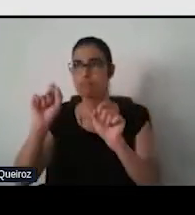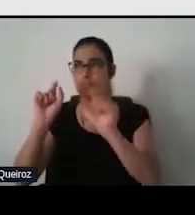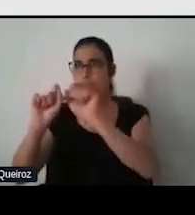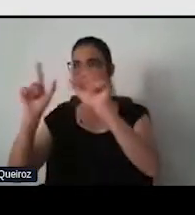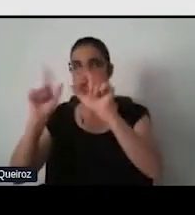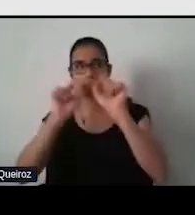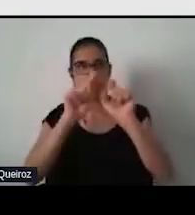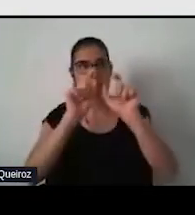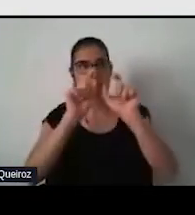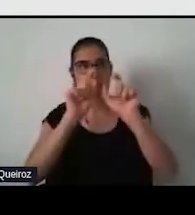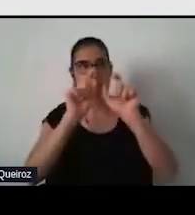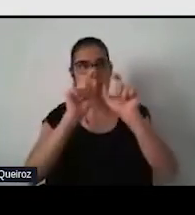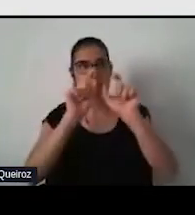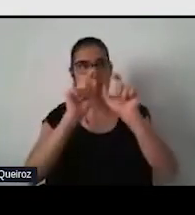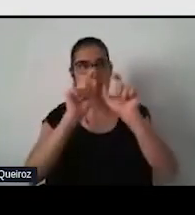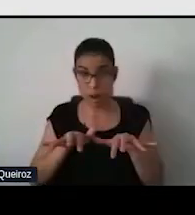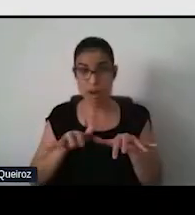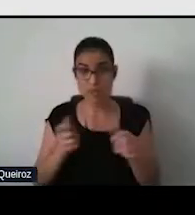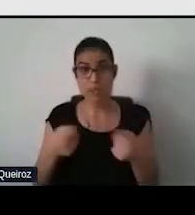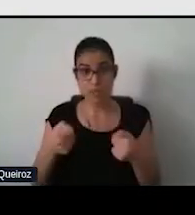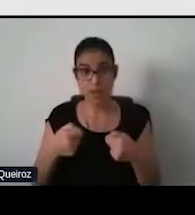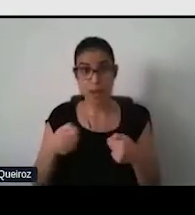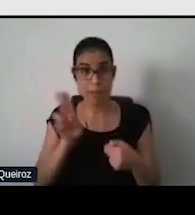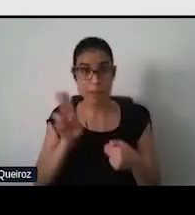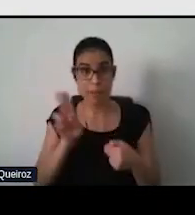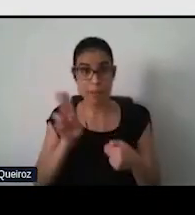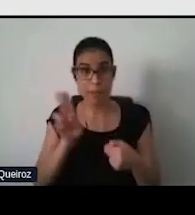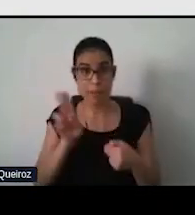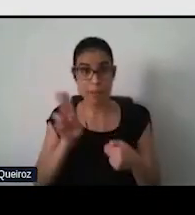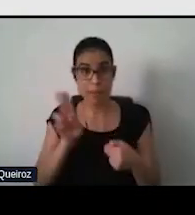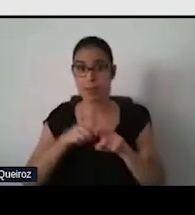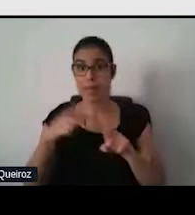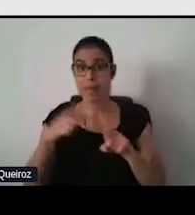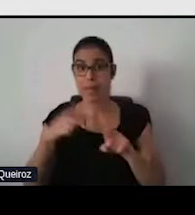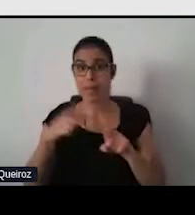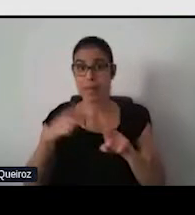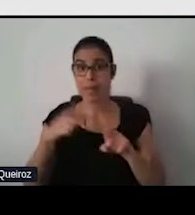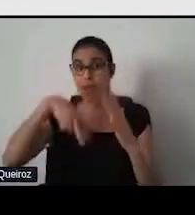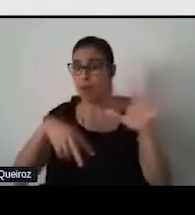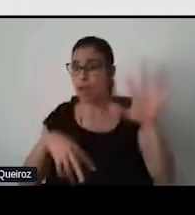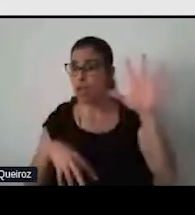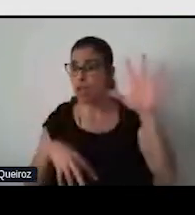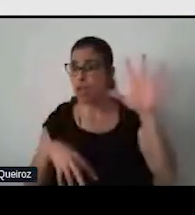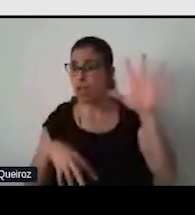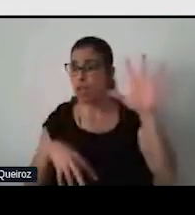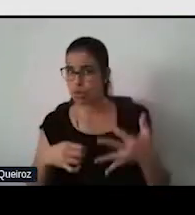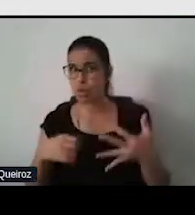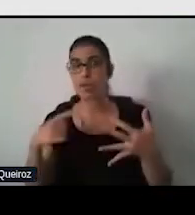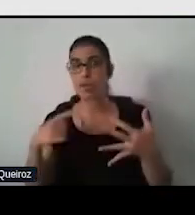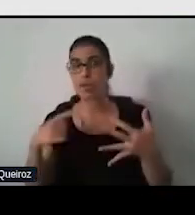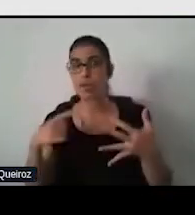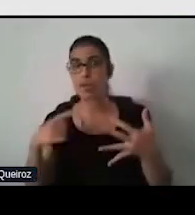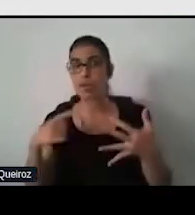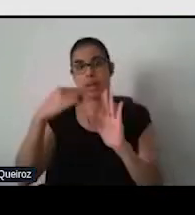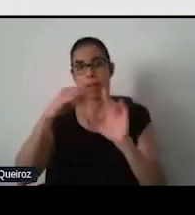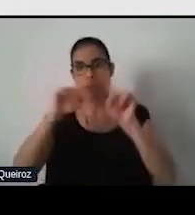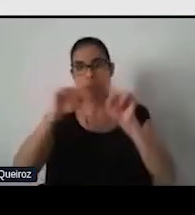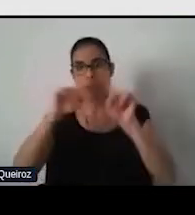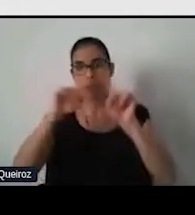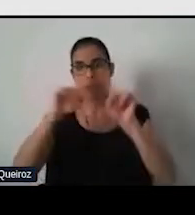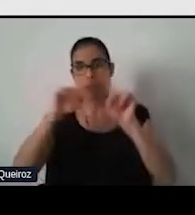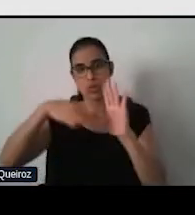Ele é compatível com o leitor de tela, então tudo que está no Power BI pode ser lido pelo leitor de tela.